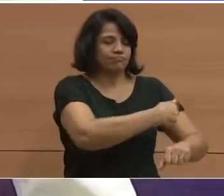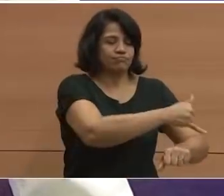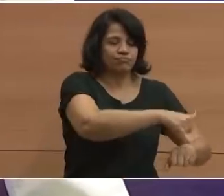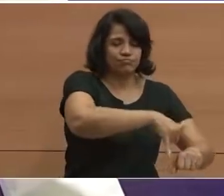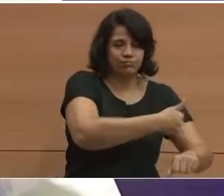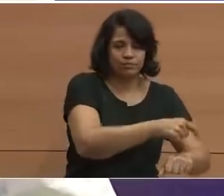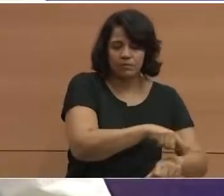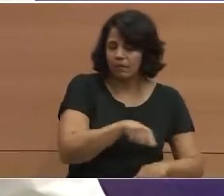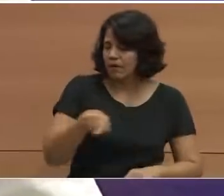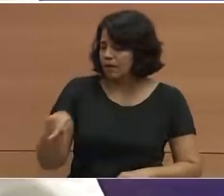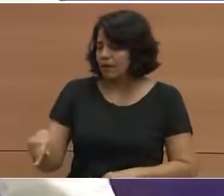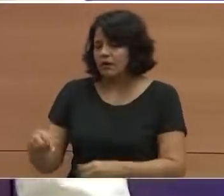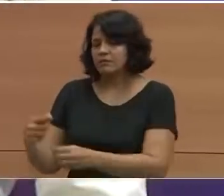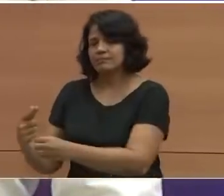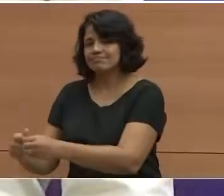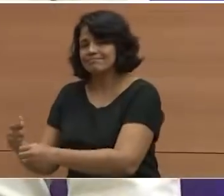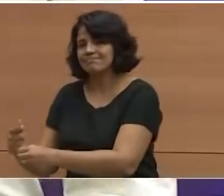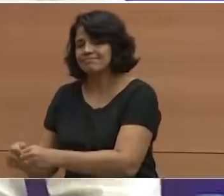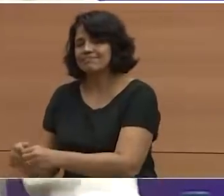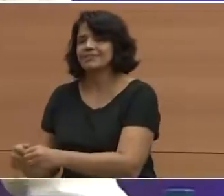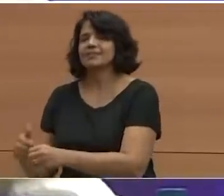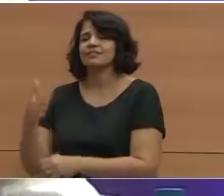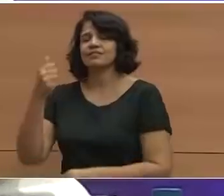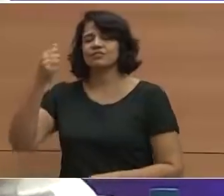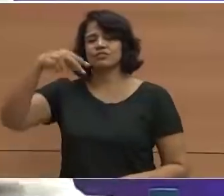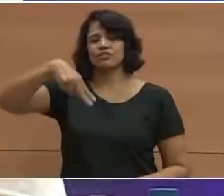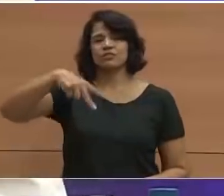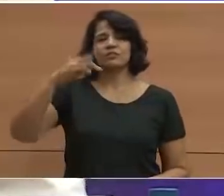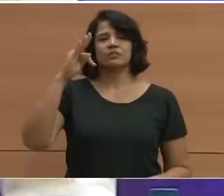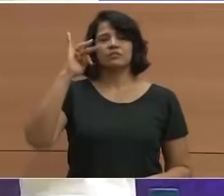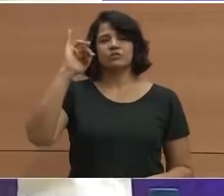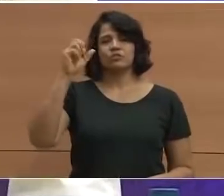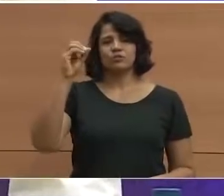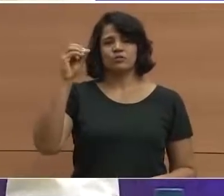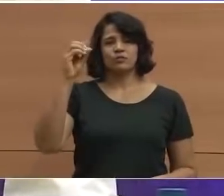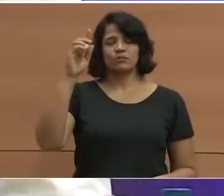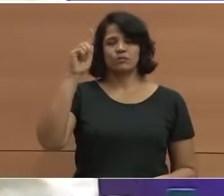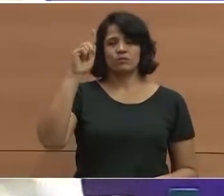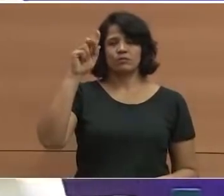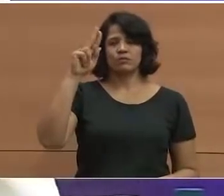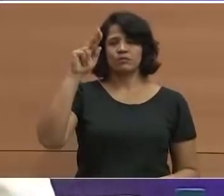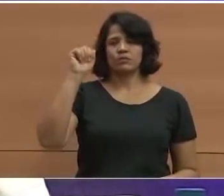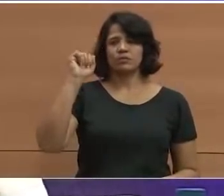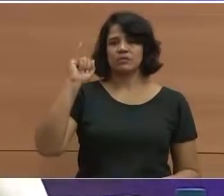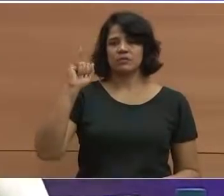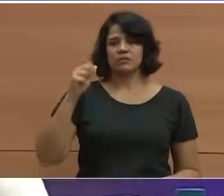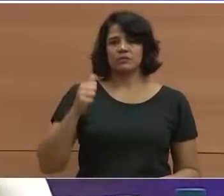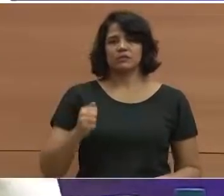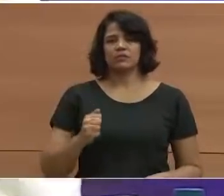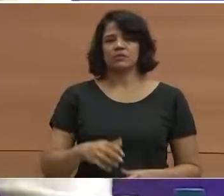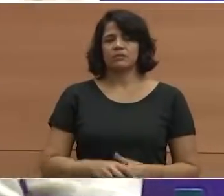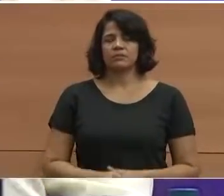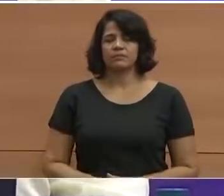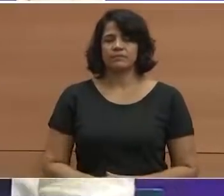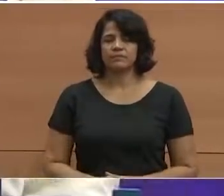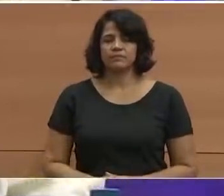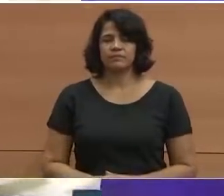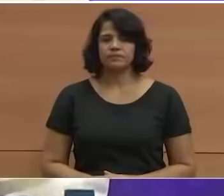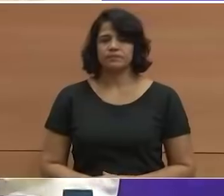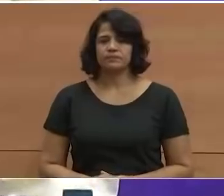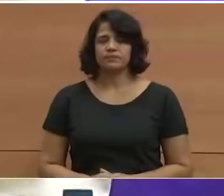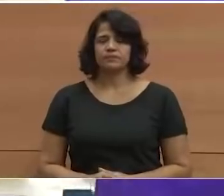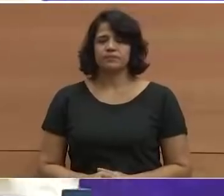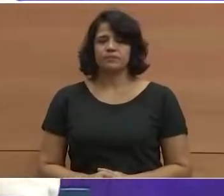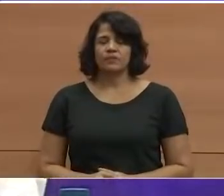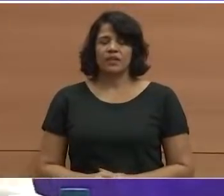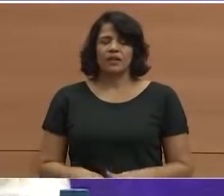dos judaizantes indo nas igrejas dos gentios, querendo perturbar, dizendo que tem que fazer circuncisão, tem que